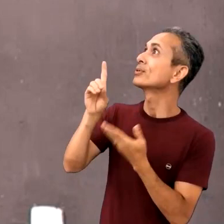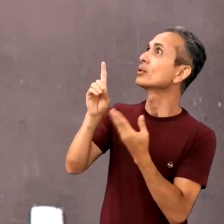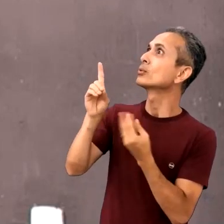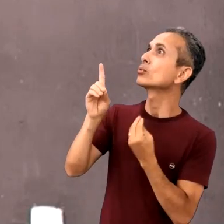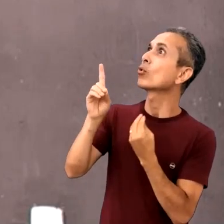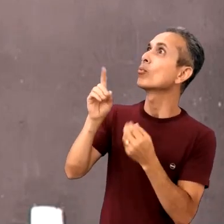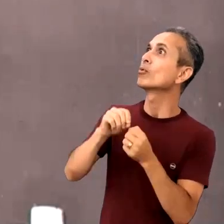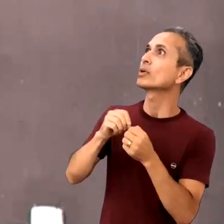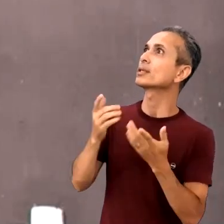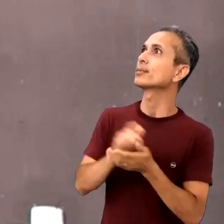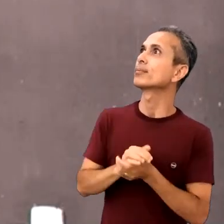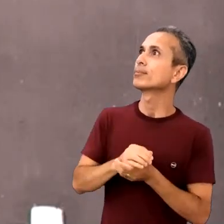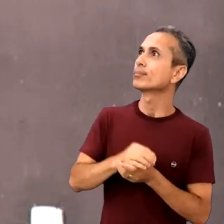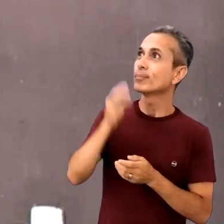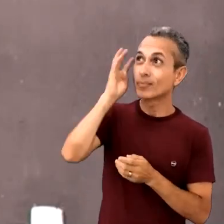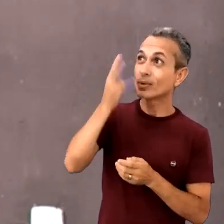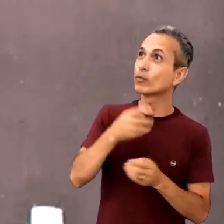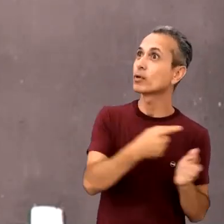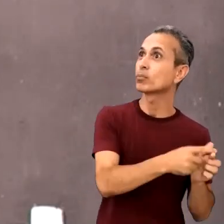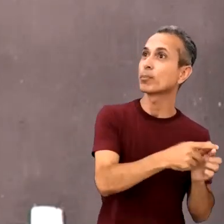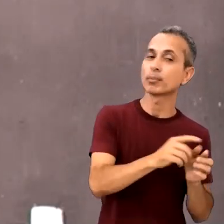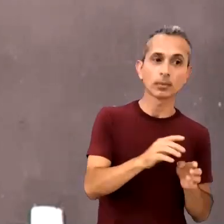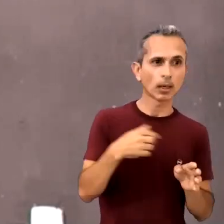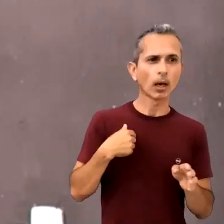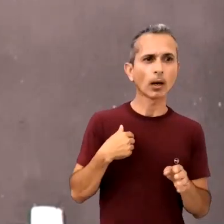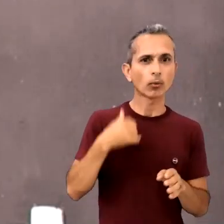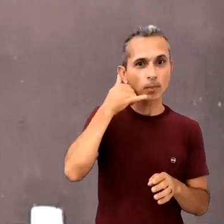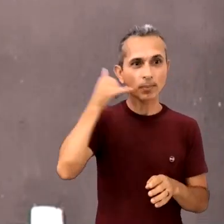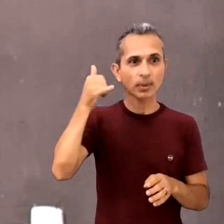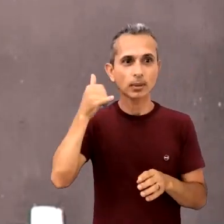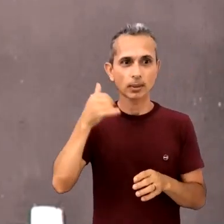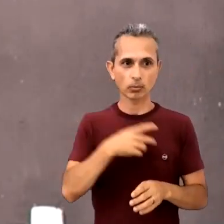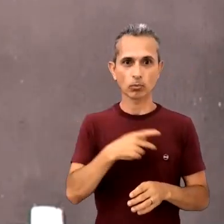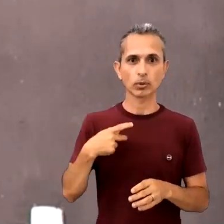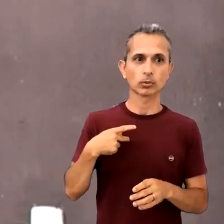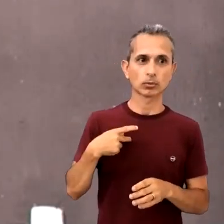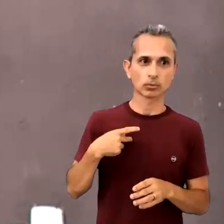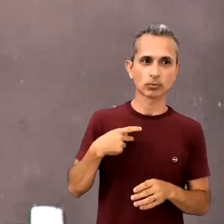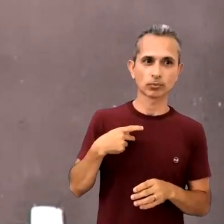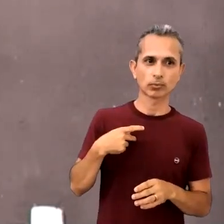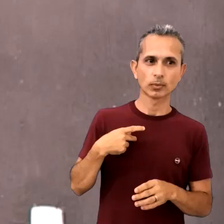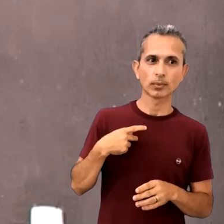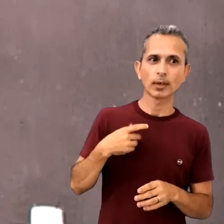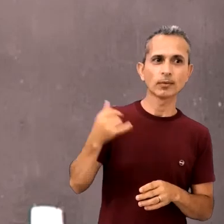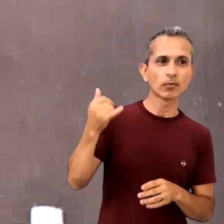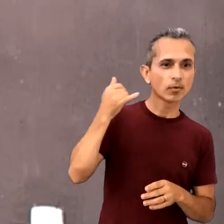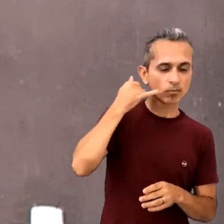Aí eu entrei em contato com um pastor, ele disse assim para mim, Deus se responsabiliza pelo que ele escreveu.